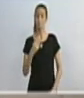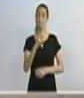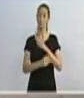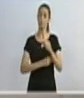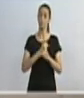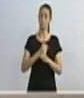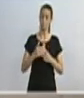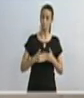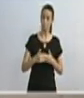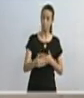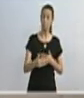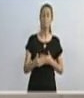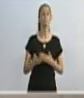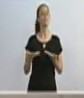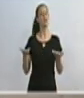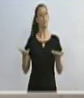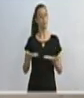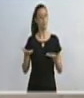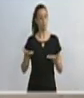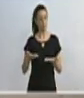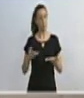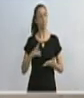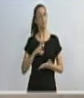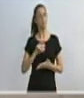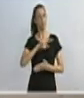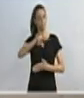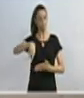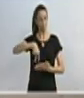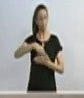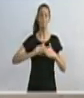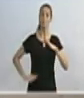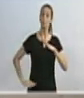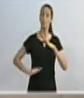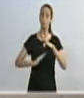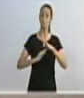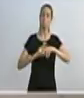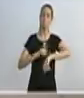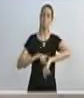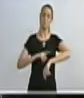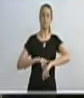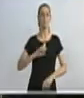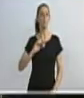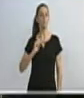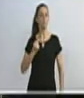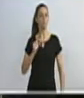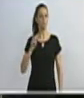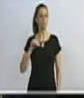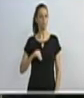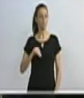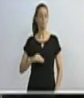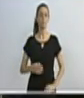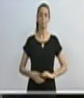2017, para fazer uso da palavra pelo tempo de até 8 minutos.